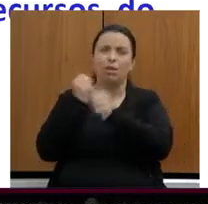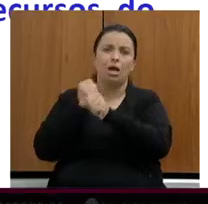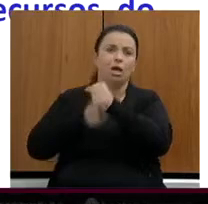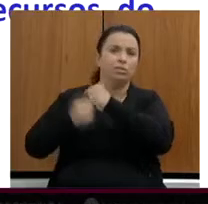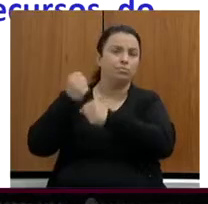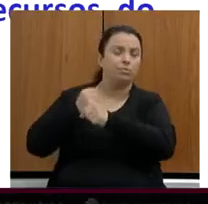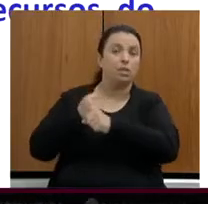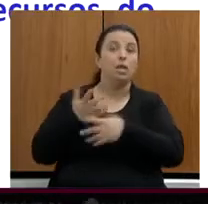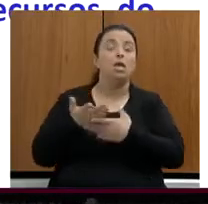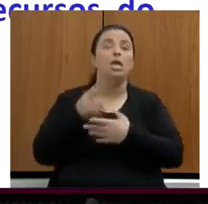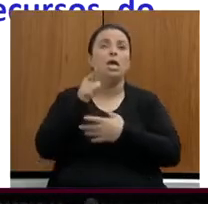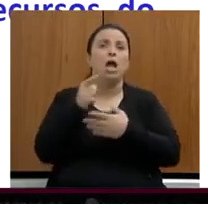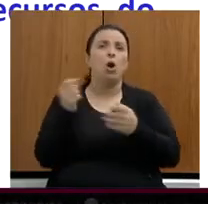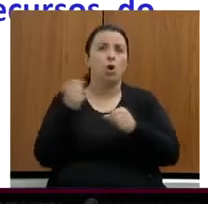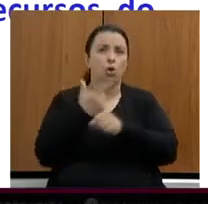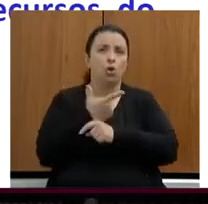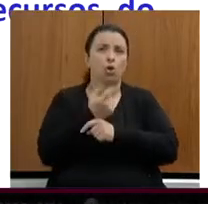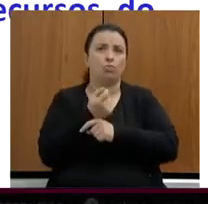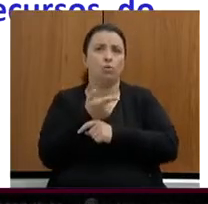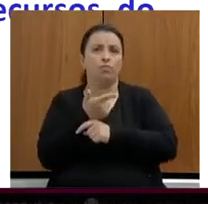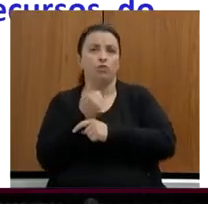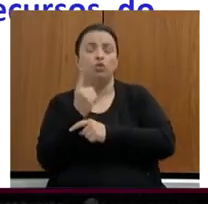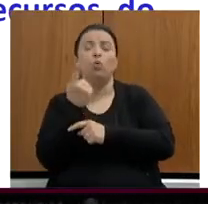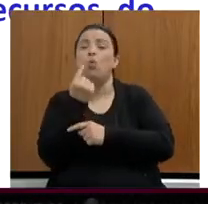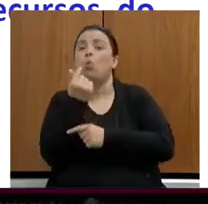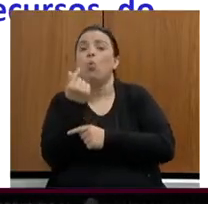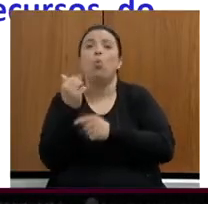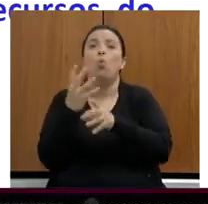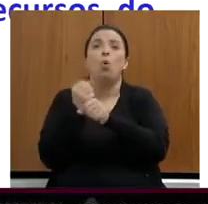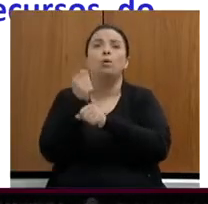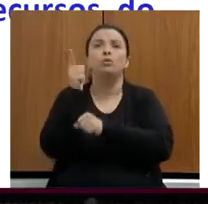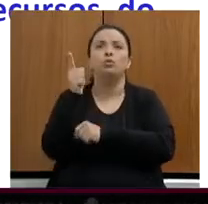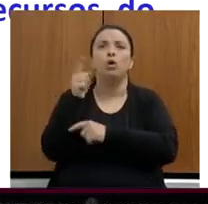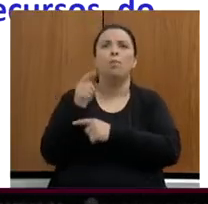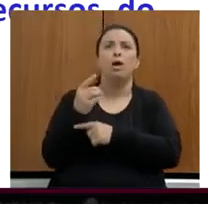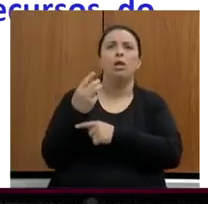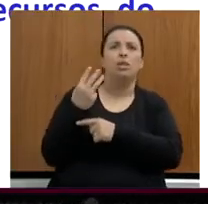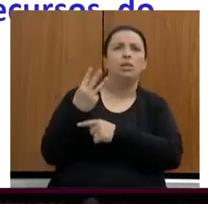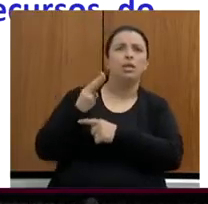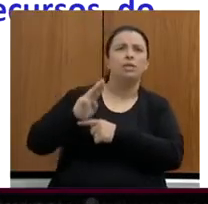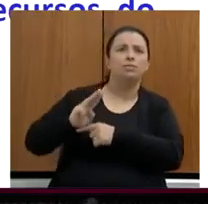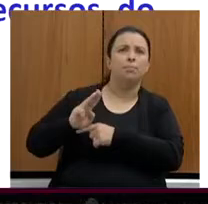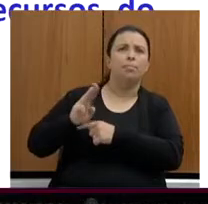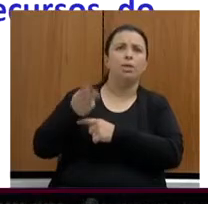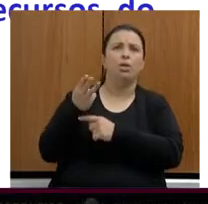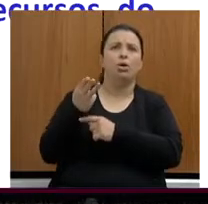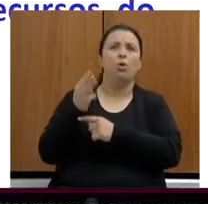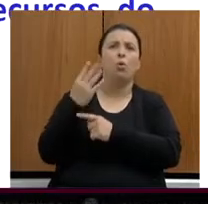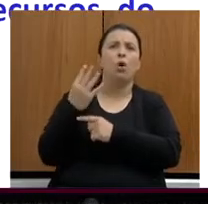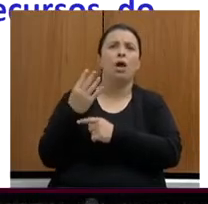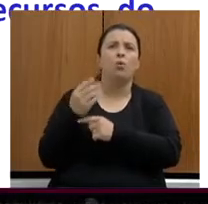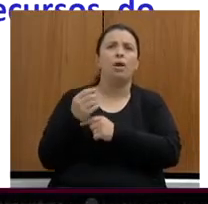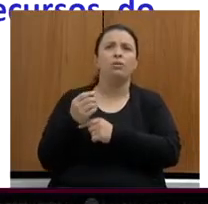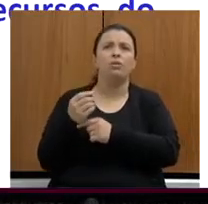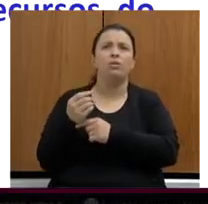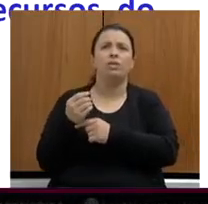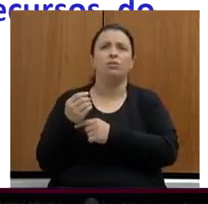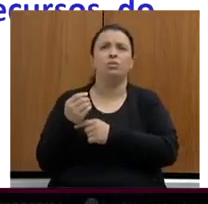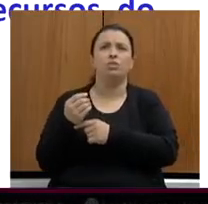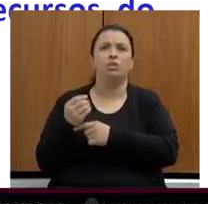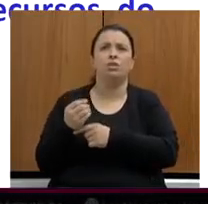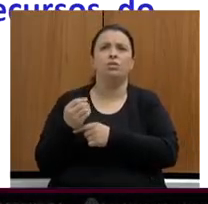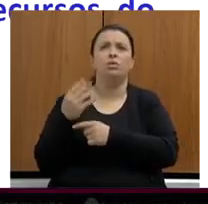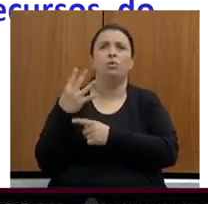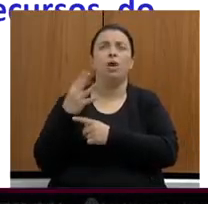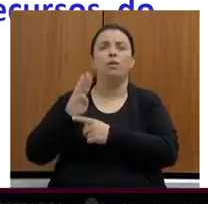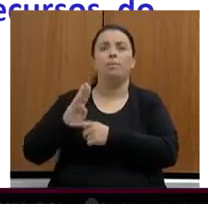11/2021 de 1 Milhão 889 o 736 1748 reais e 12 centavos